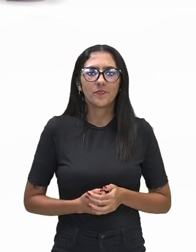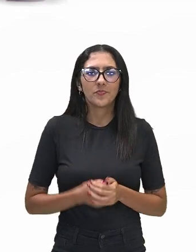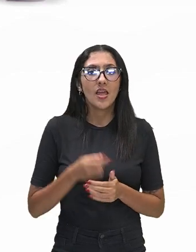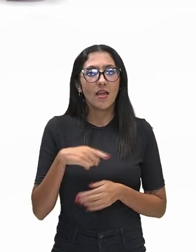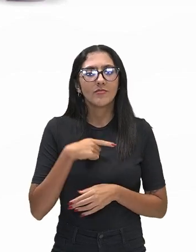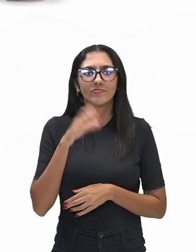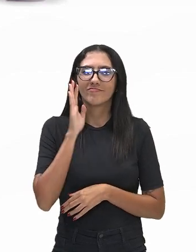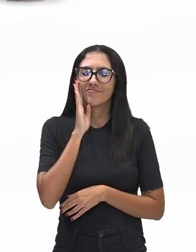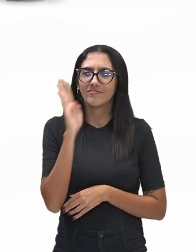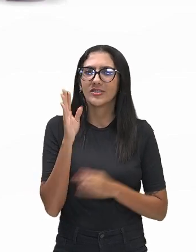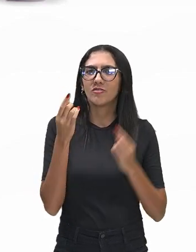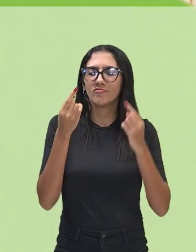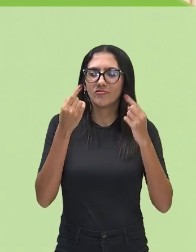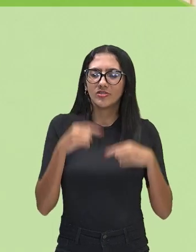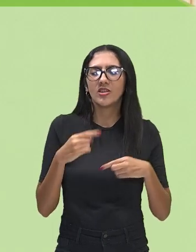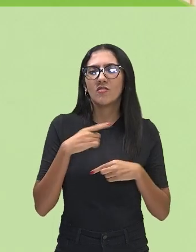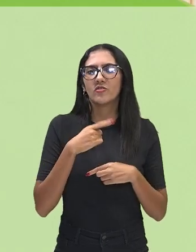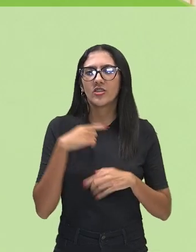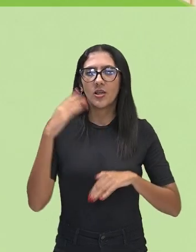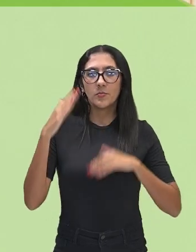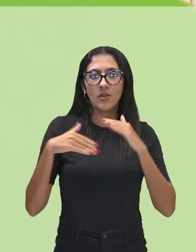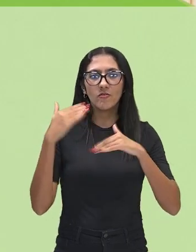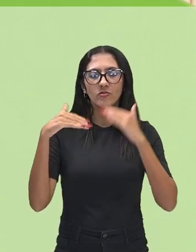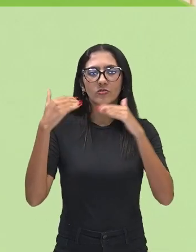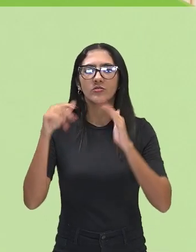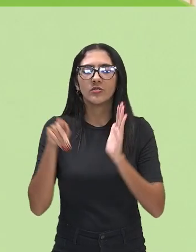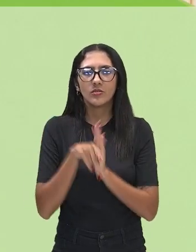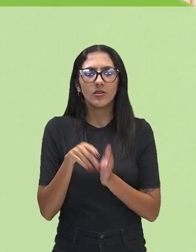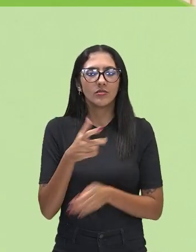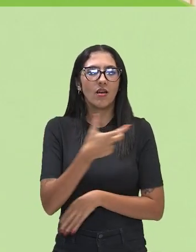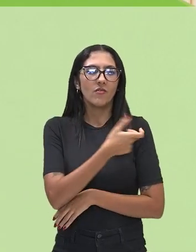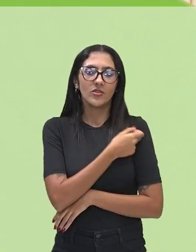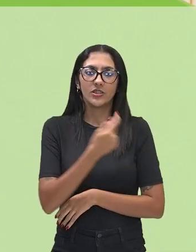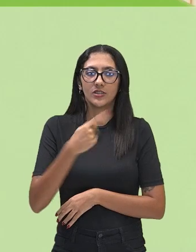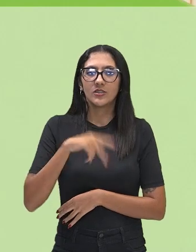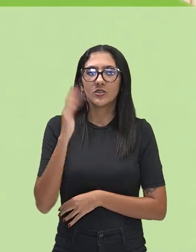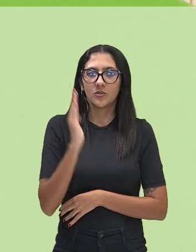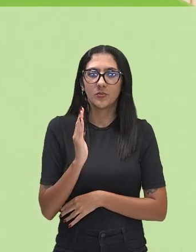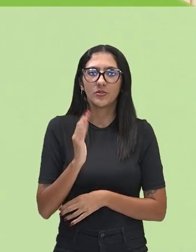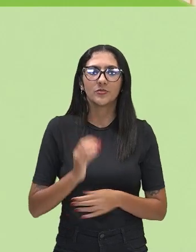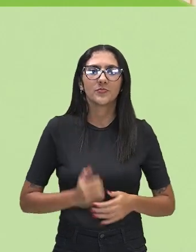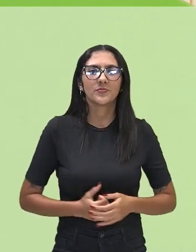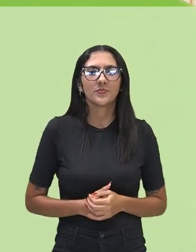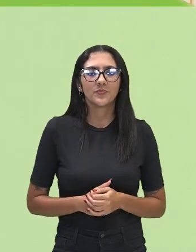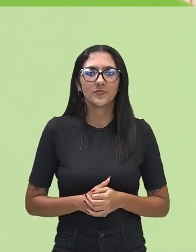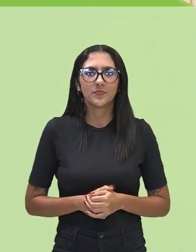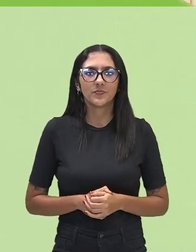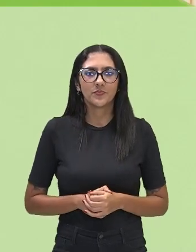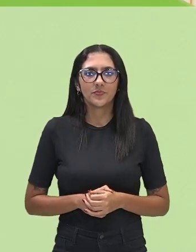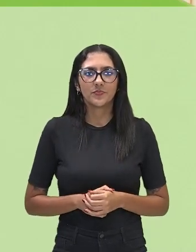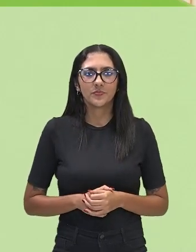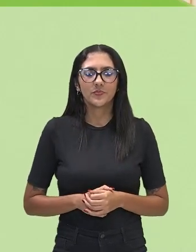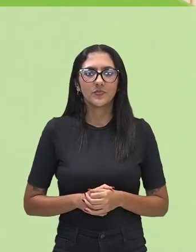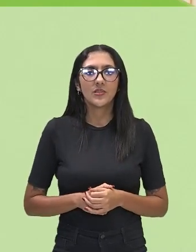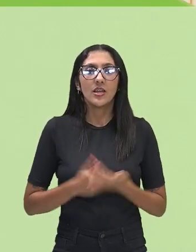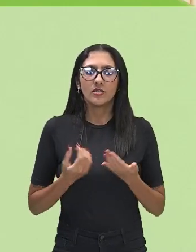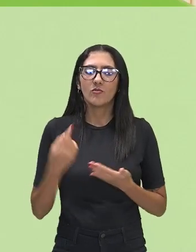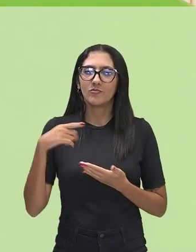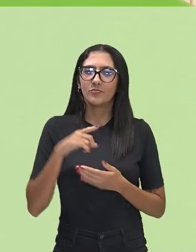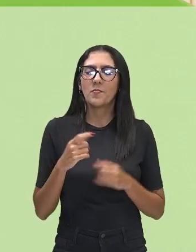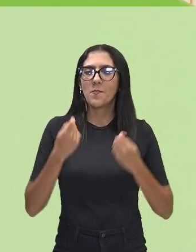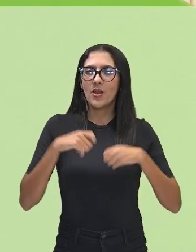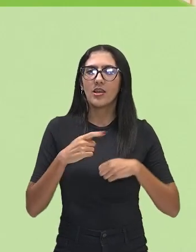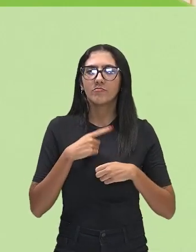grandes desafios para o avanço, né, da vacinação no Brasil. Então, você ajude,